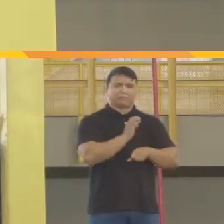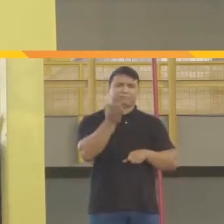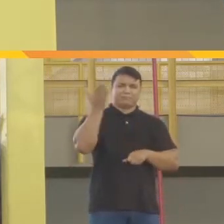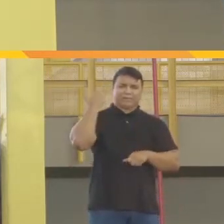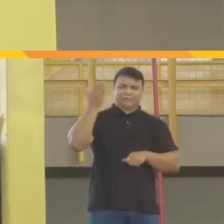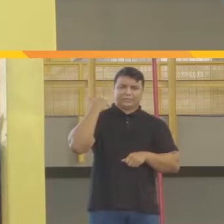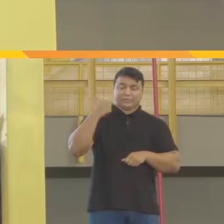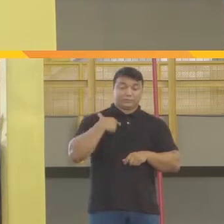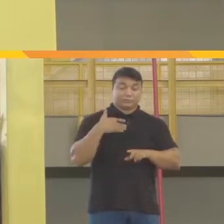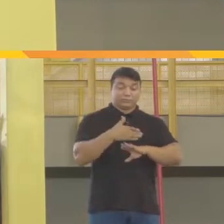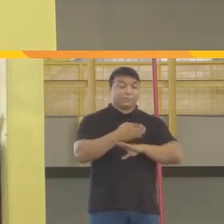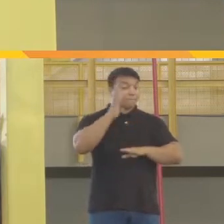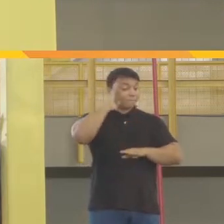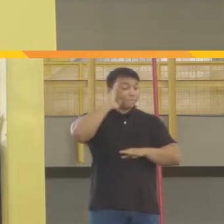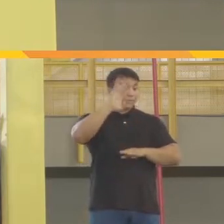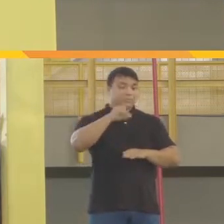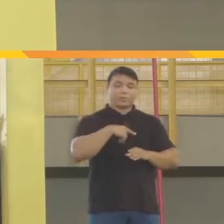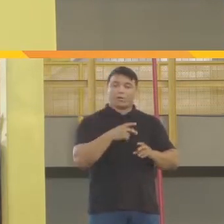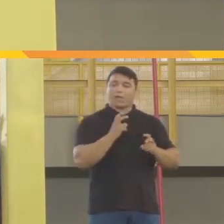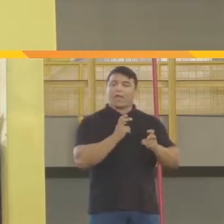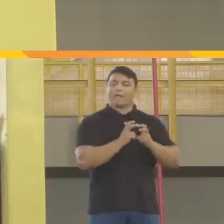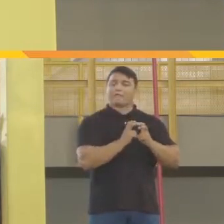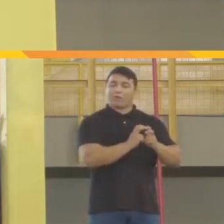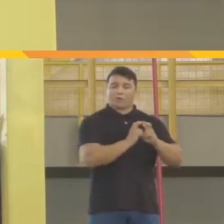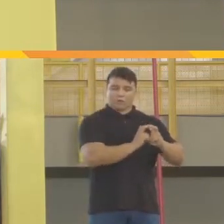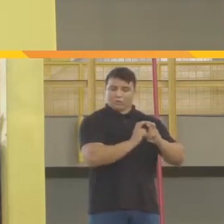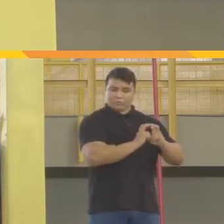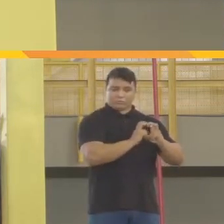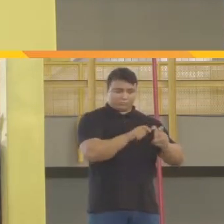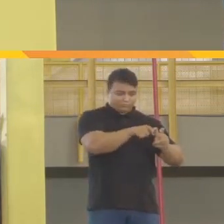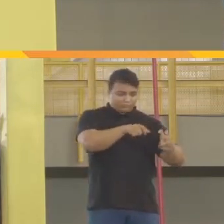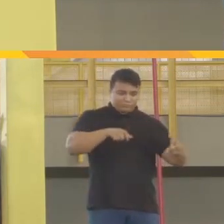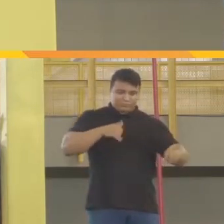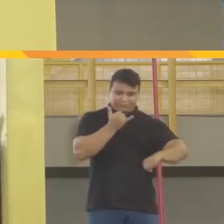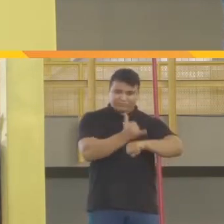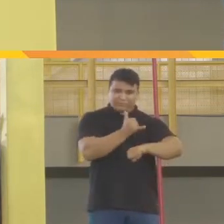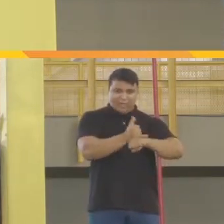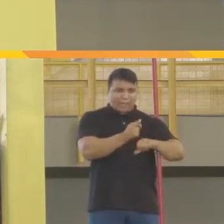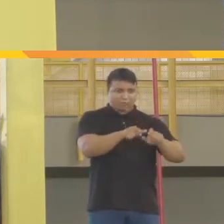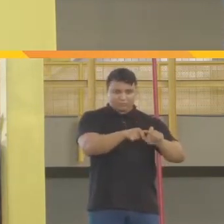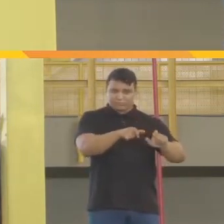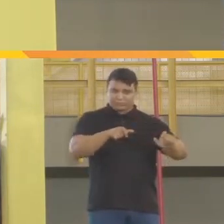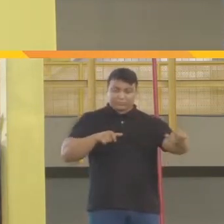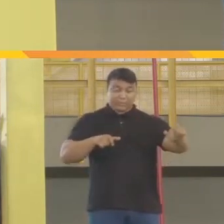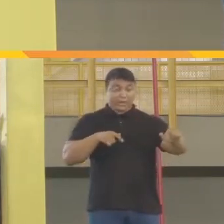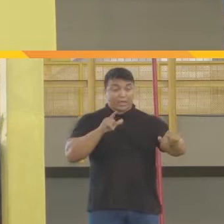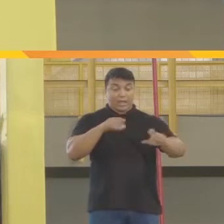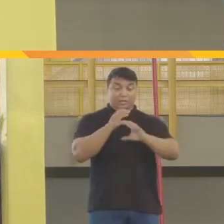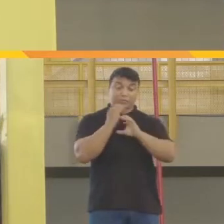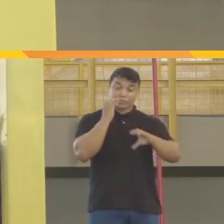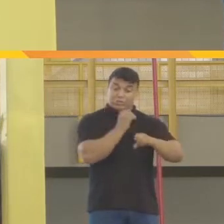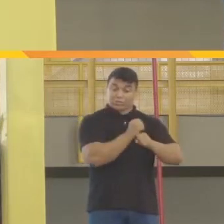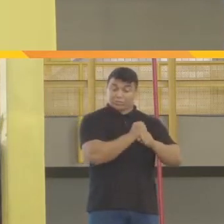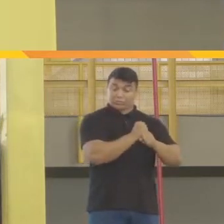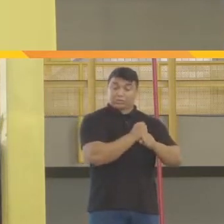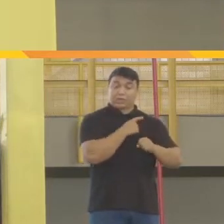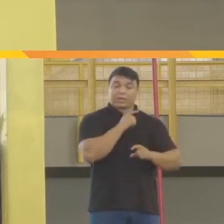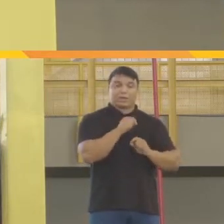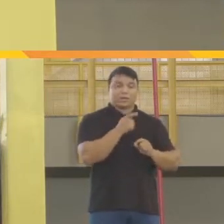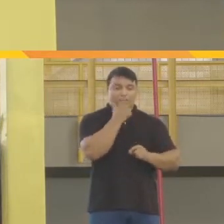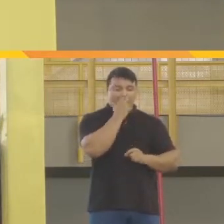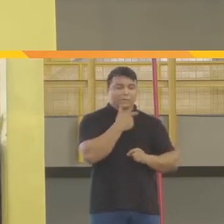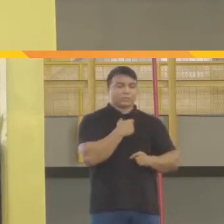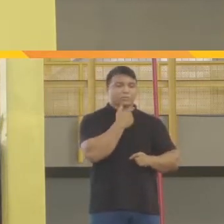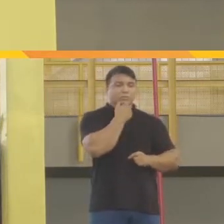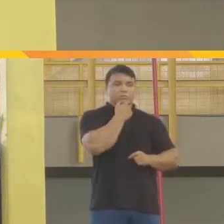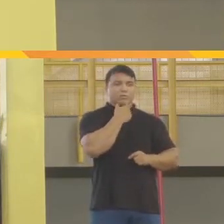muitas coisas, principalmente ferrovia. Ferrovia. E como ele era um engenheiro inglês, ele era muito